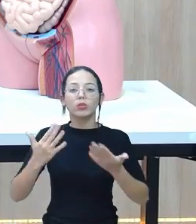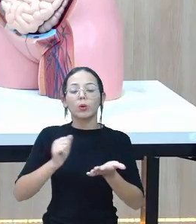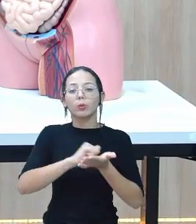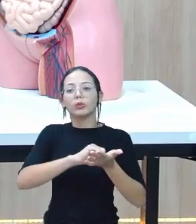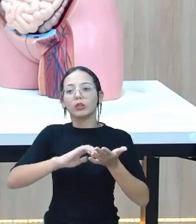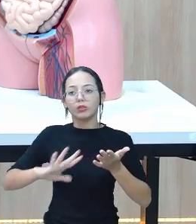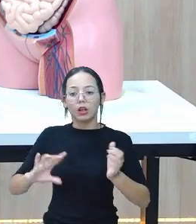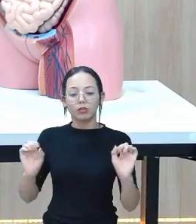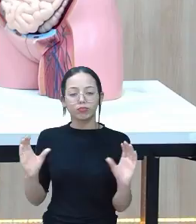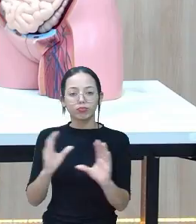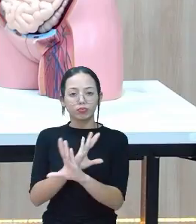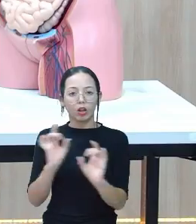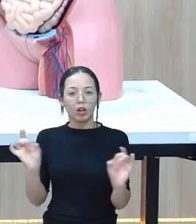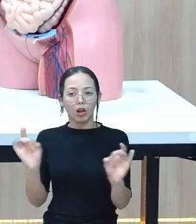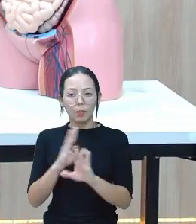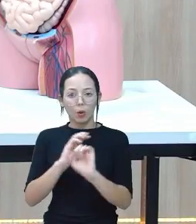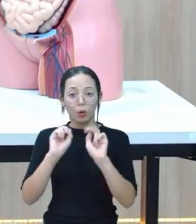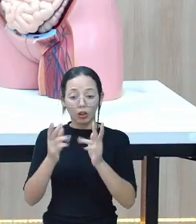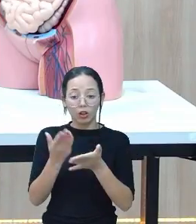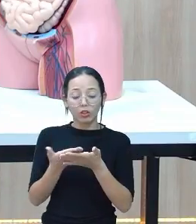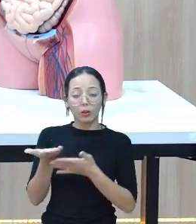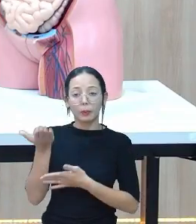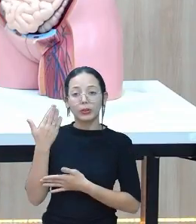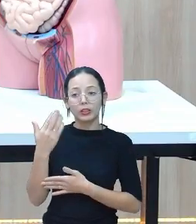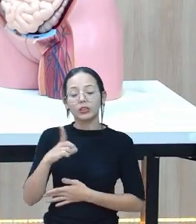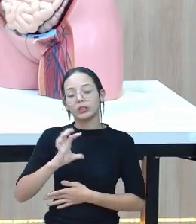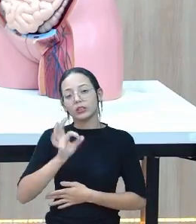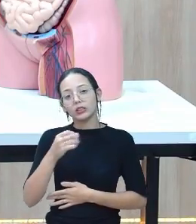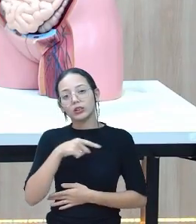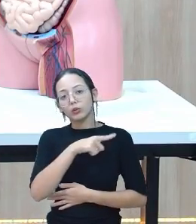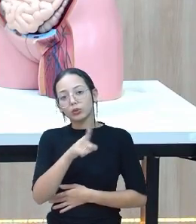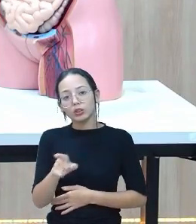atividade concluída da aula anterior. Tenho